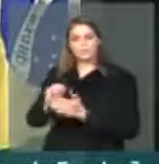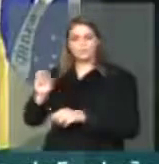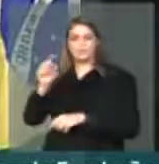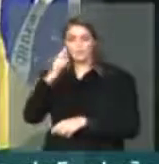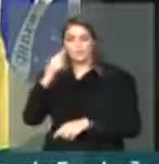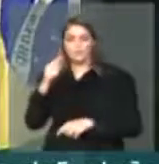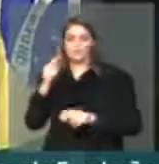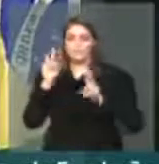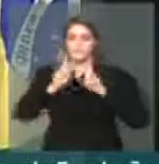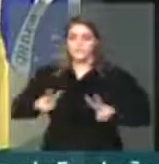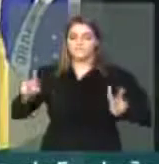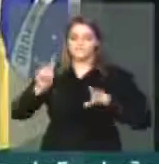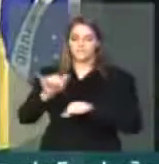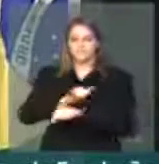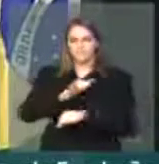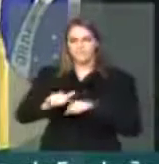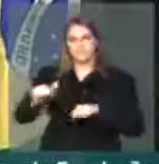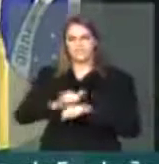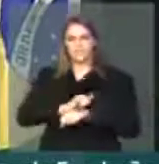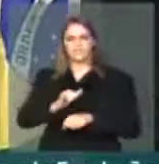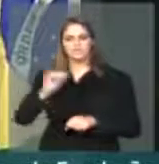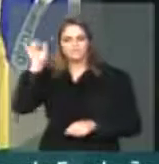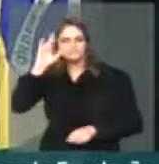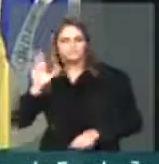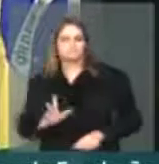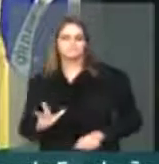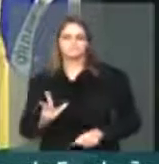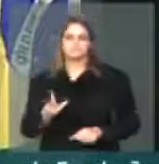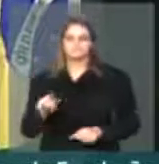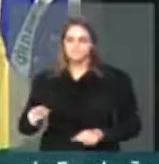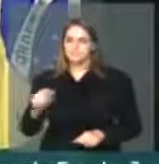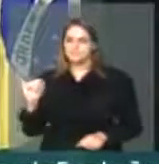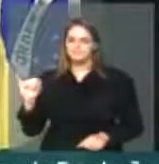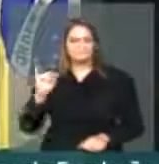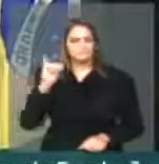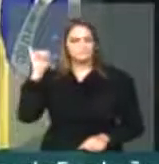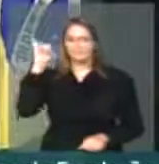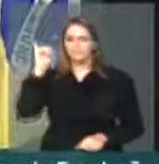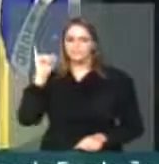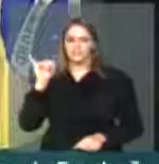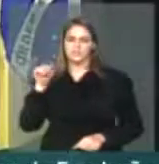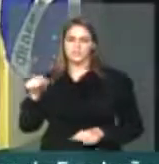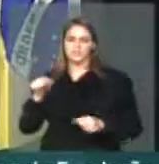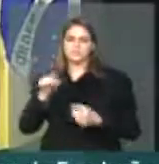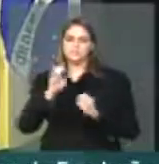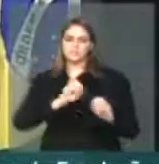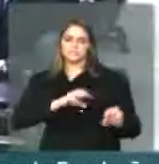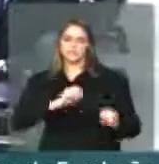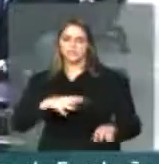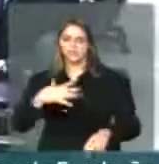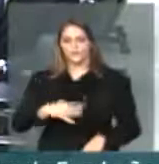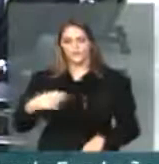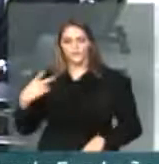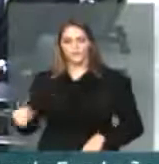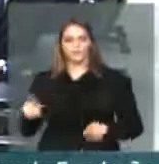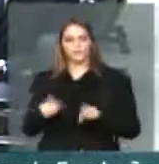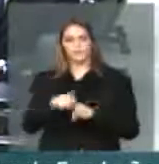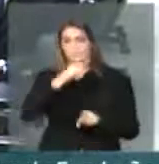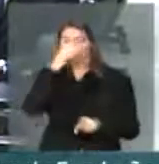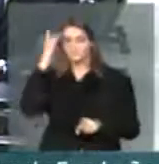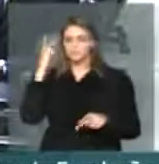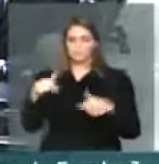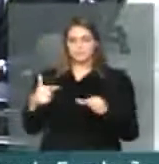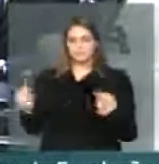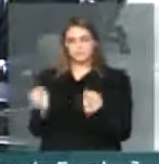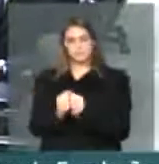estratégica e de empreendedorismo o maior legado que o jornalista Roberto Marinho deixa para seus filhos e colaboradores, os quais